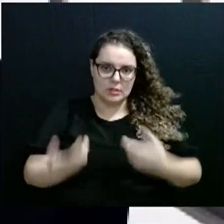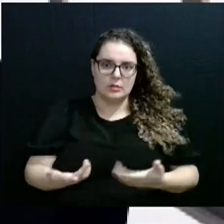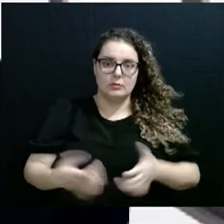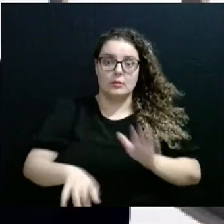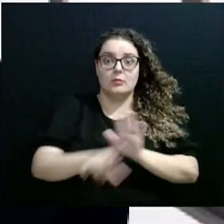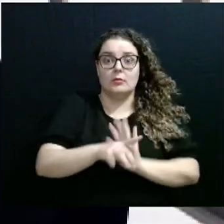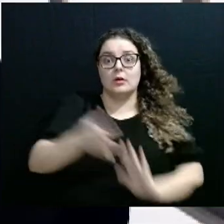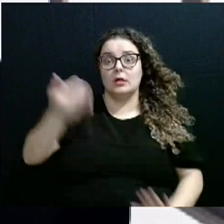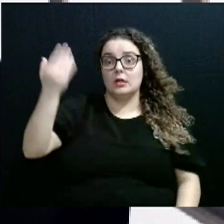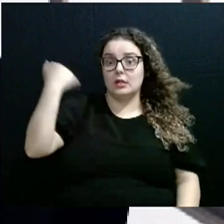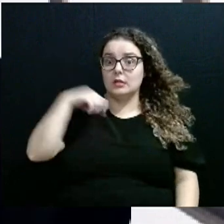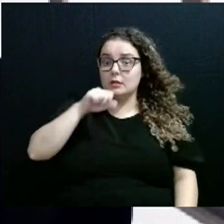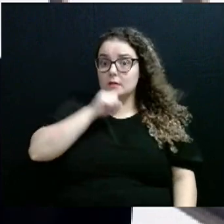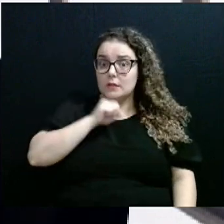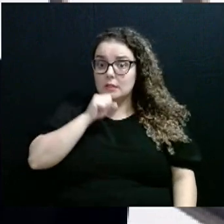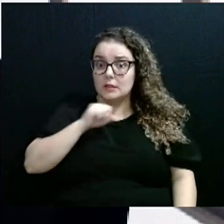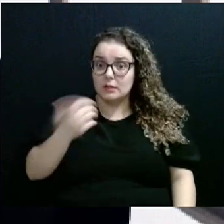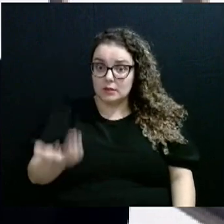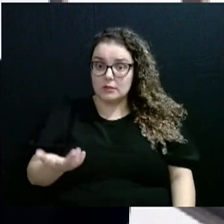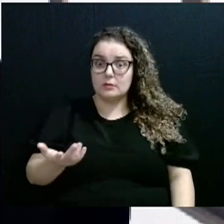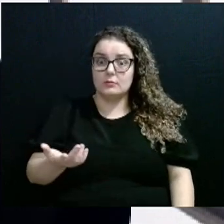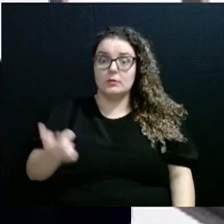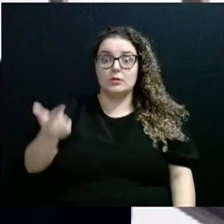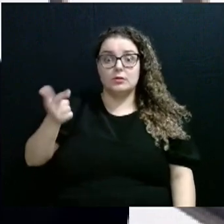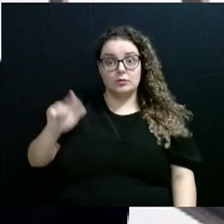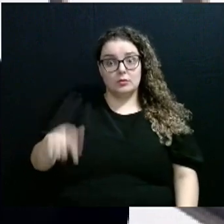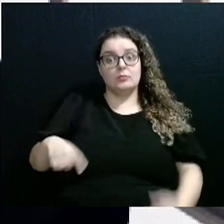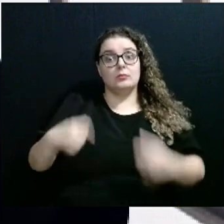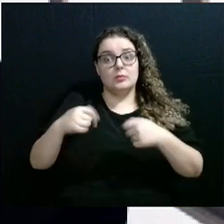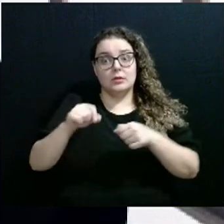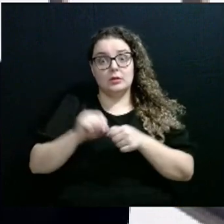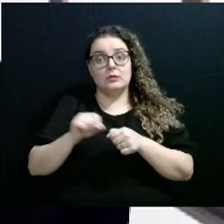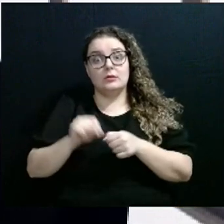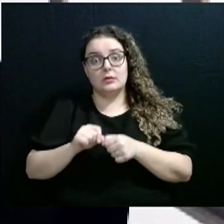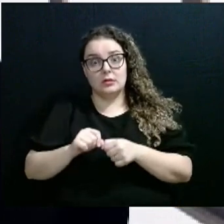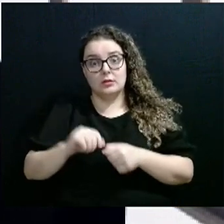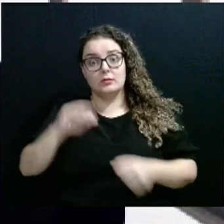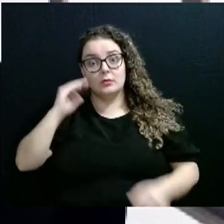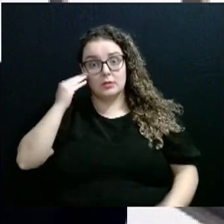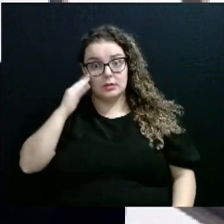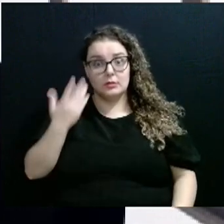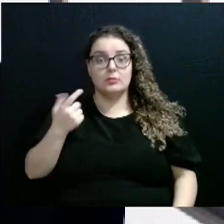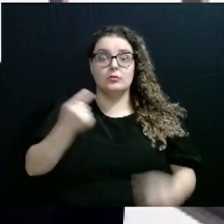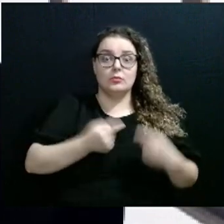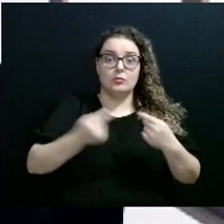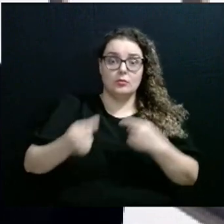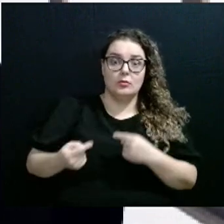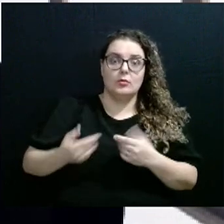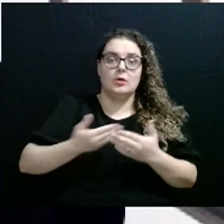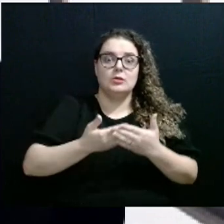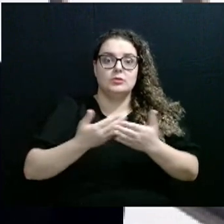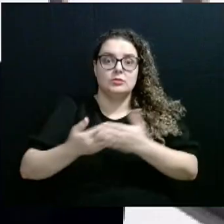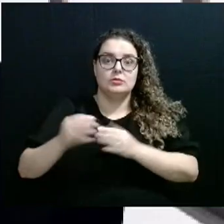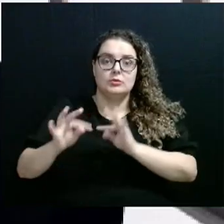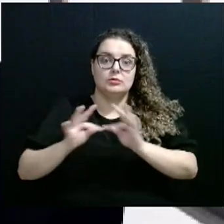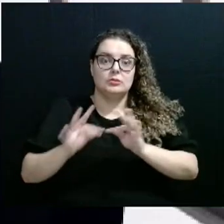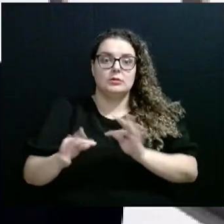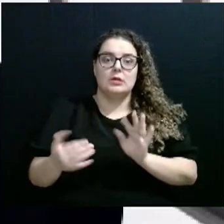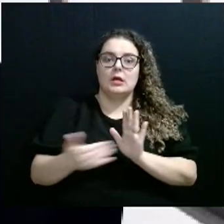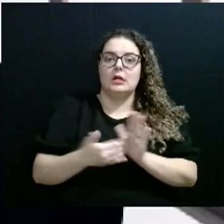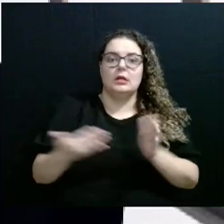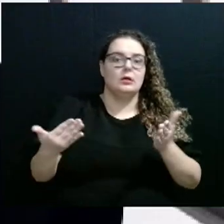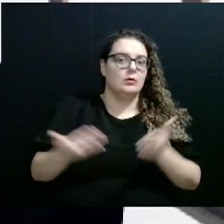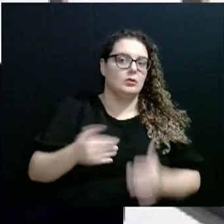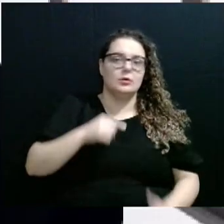mas, de novo, a gente precisa fazer isso com muito bom senso, com muita discussão, com estudo técnico, que até hoje ninguém apresentou